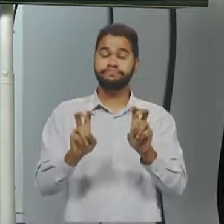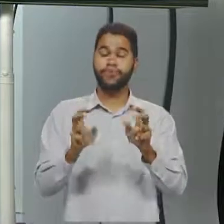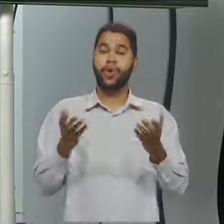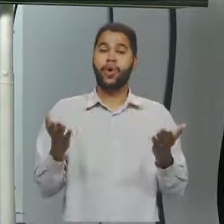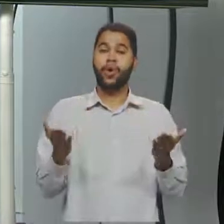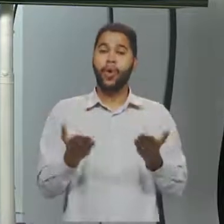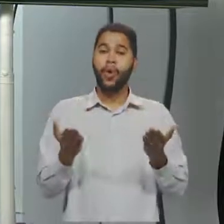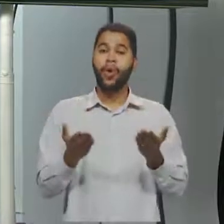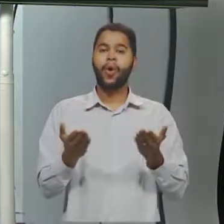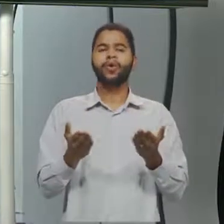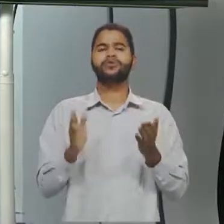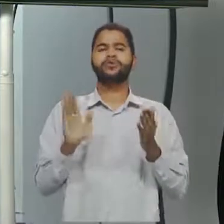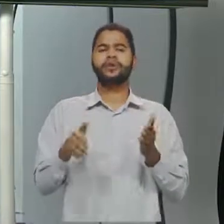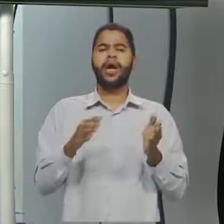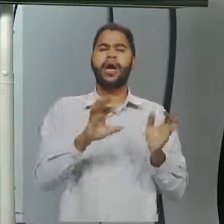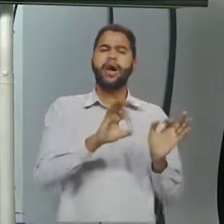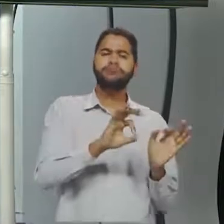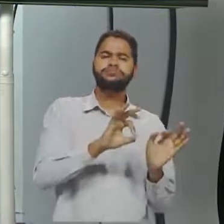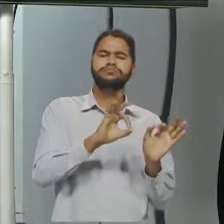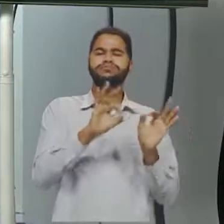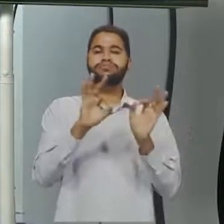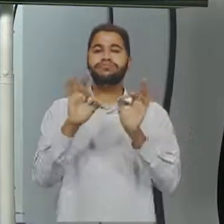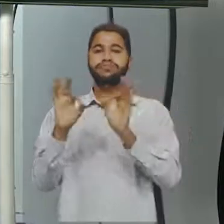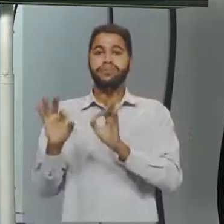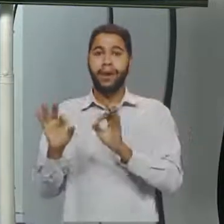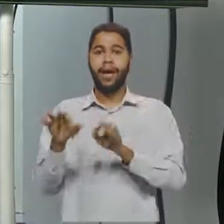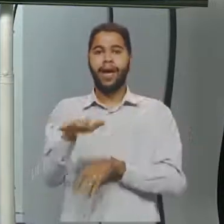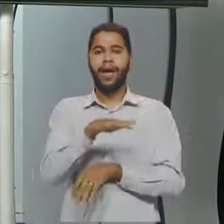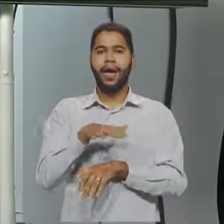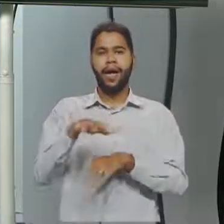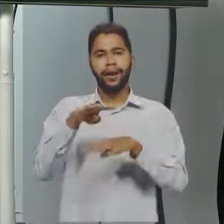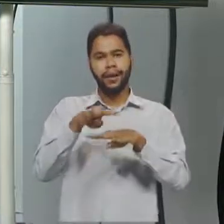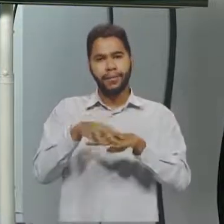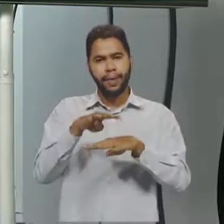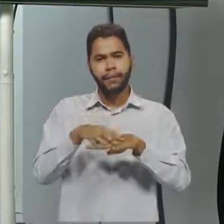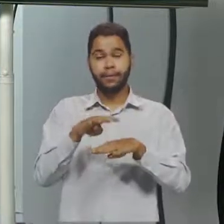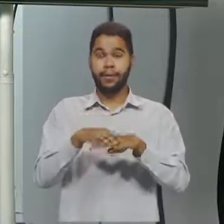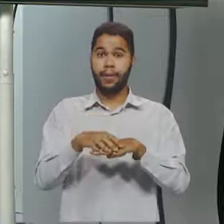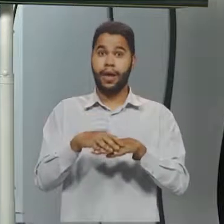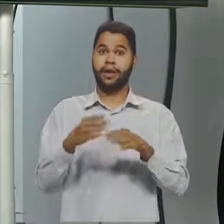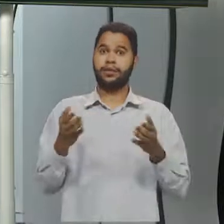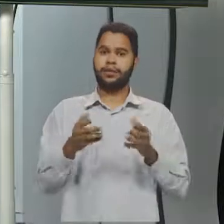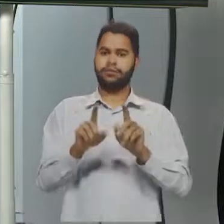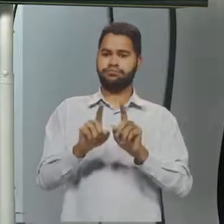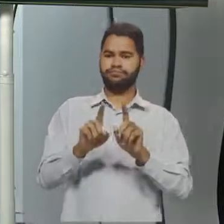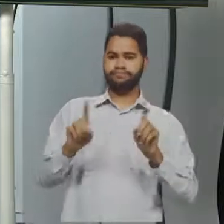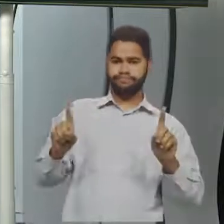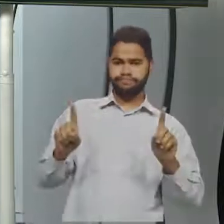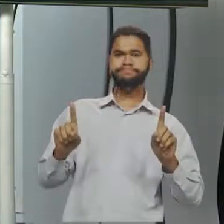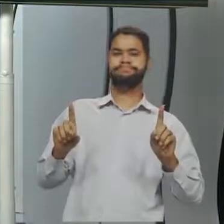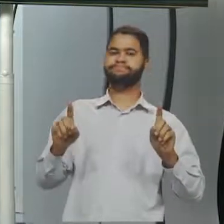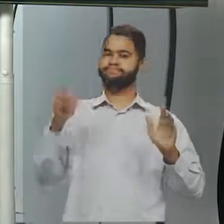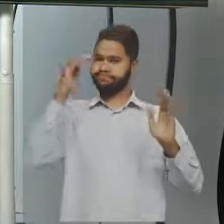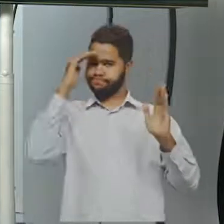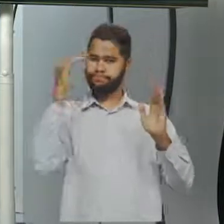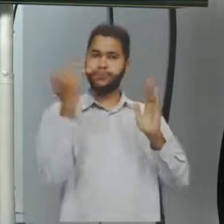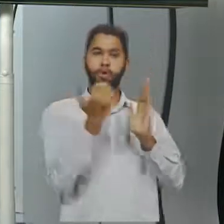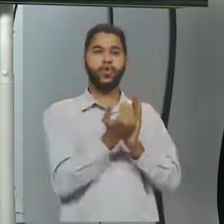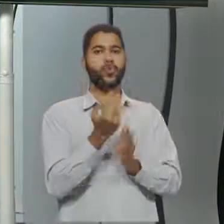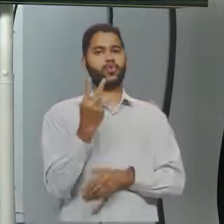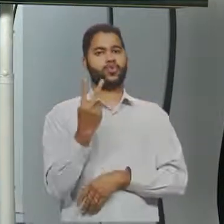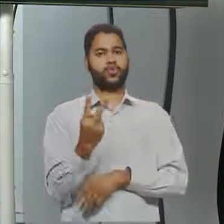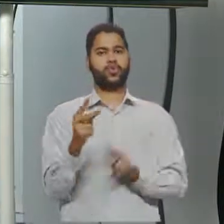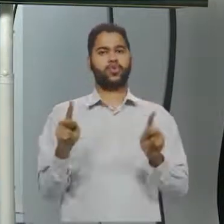Hoje, nós assistimos mais algumas aulas de matemática. Respeitando o distanciamento social, teremos apenas